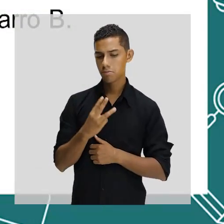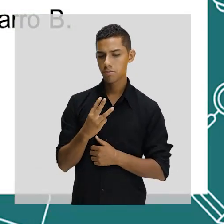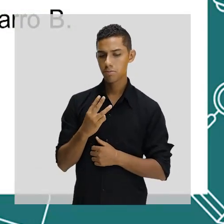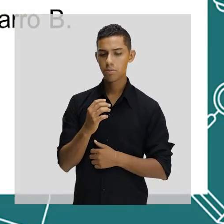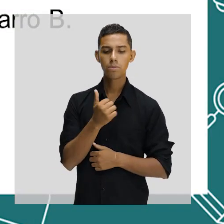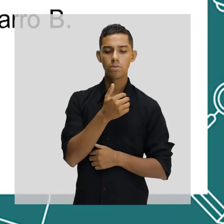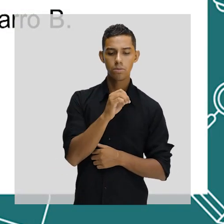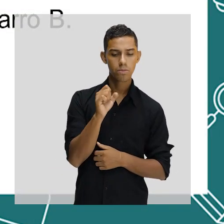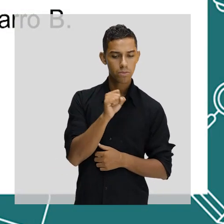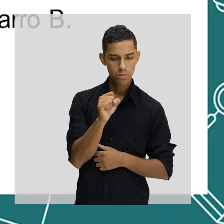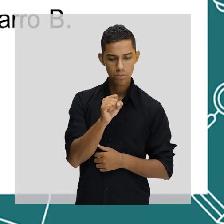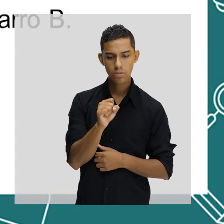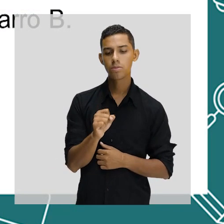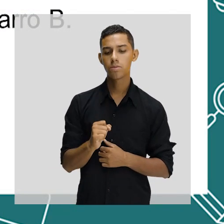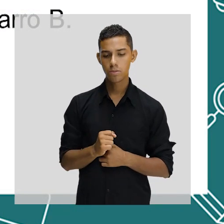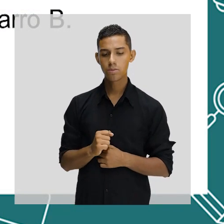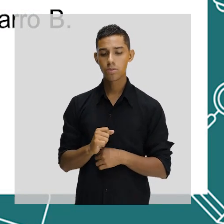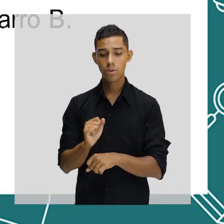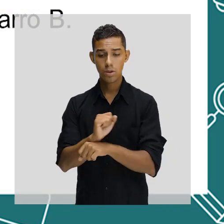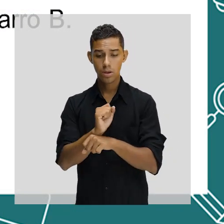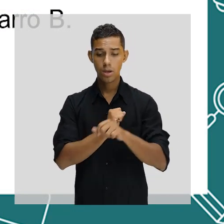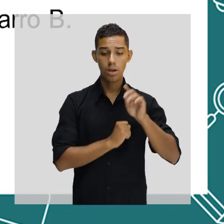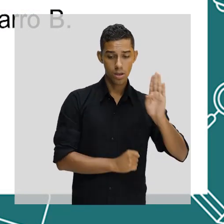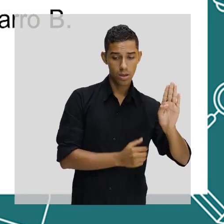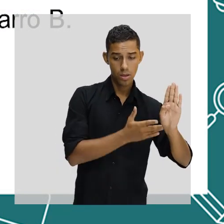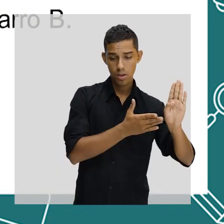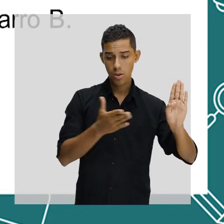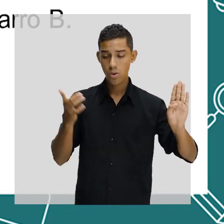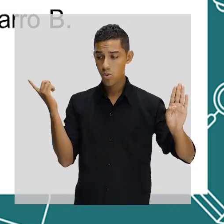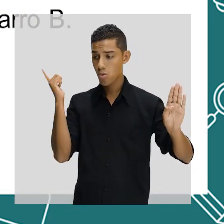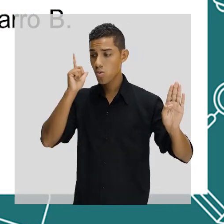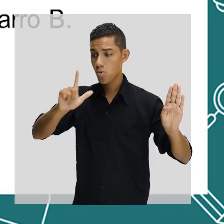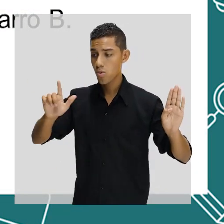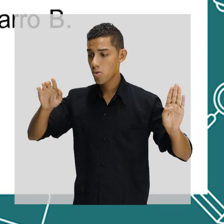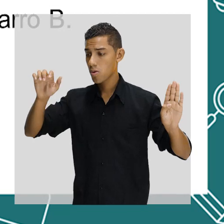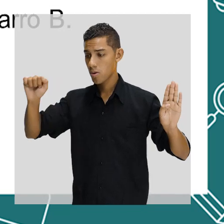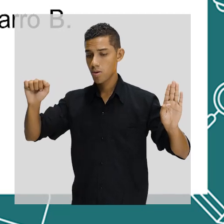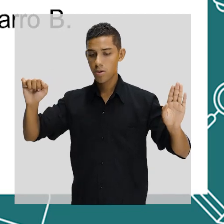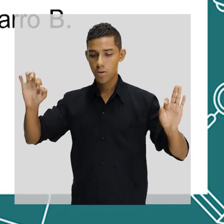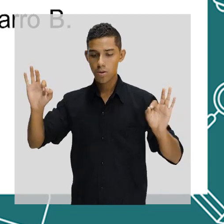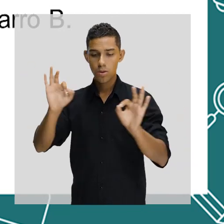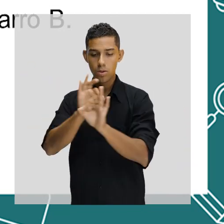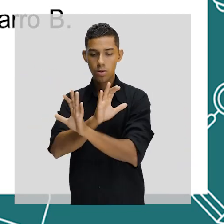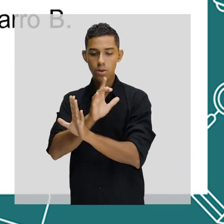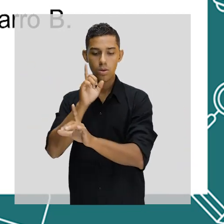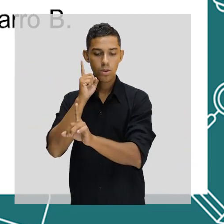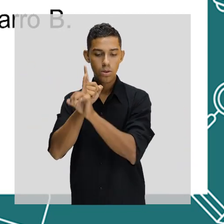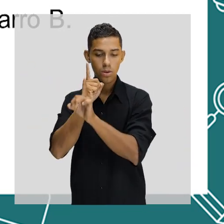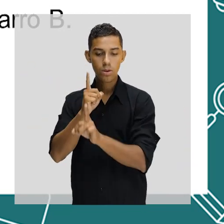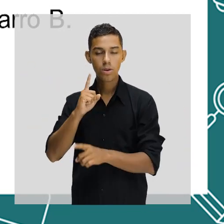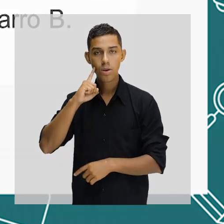em 10 segundos o carro terá alcançado, né, o carro B terá alcançado em A. Isso também eu vou deixar que vocês façam em casa,